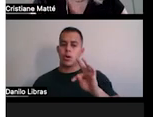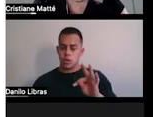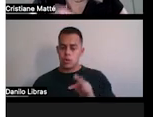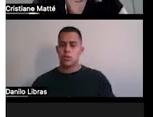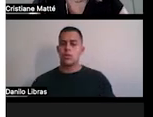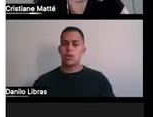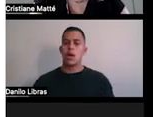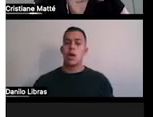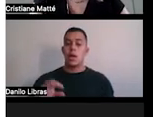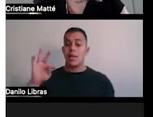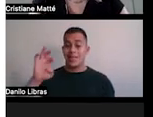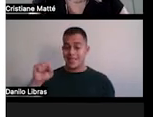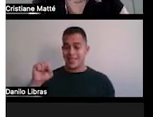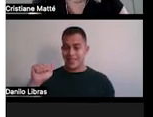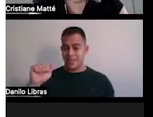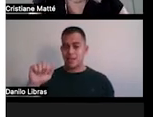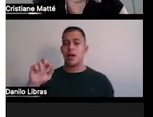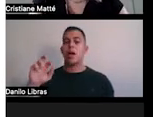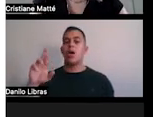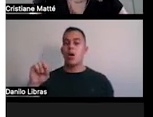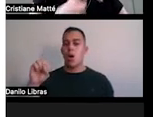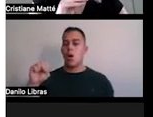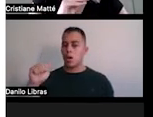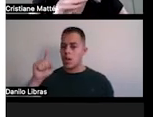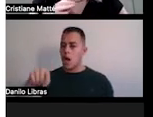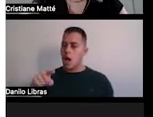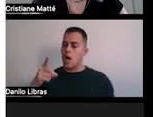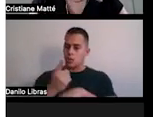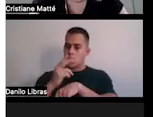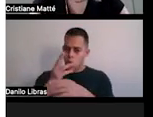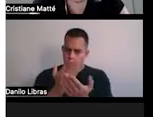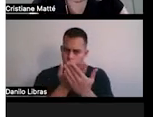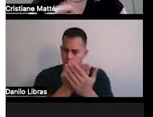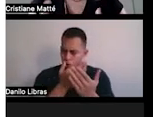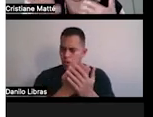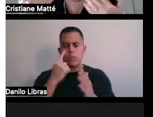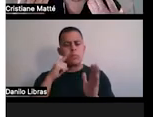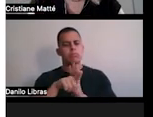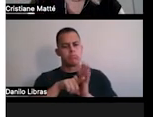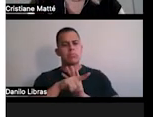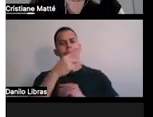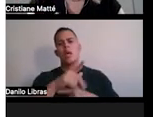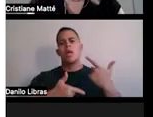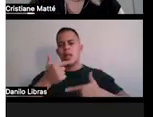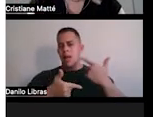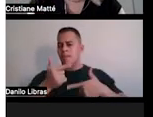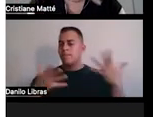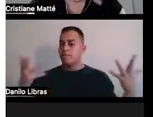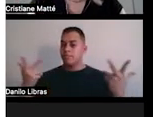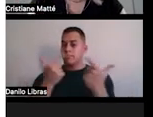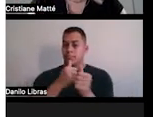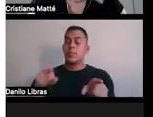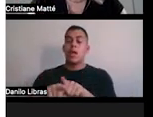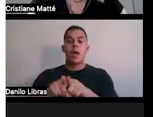é a doutora que é responsável por essa coorte, uma pesquisadora assim, que tem um trabalho espetacular e também tem uma atuação em